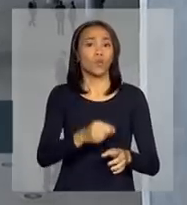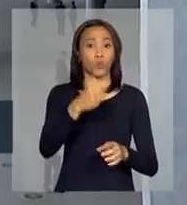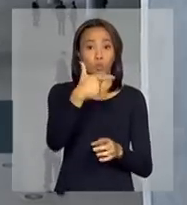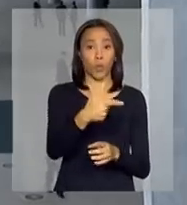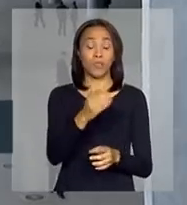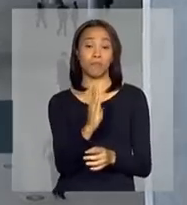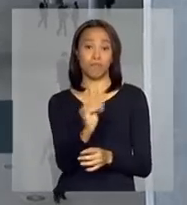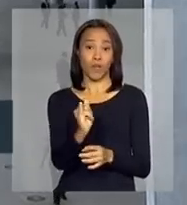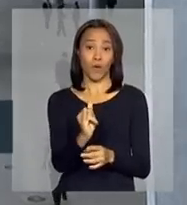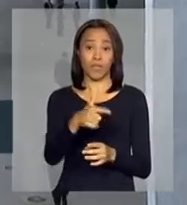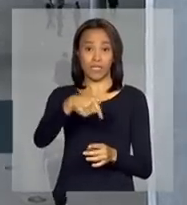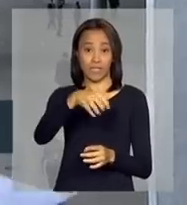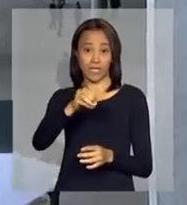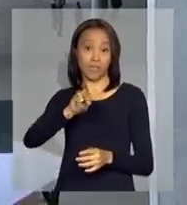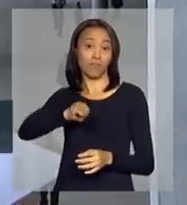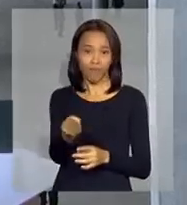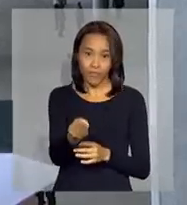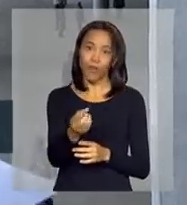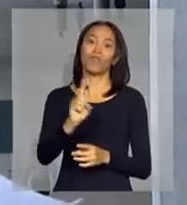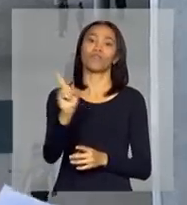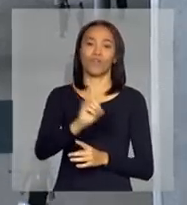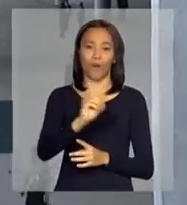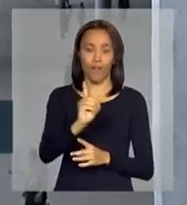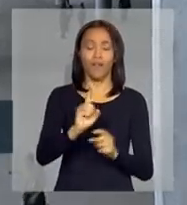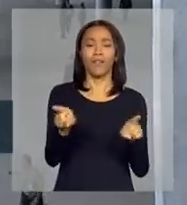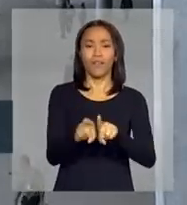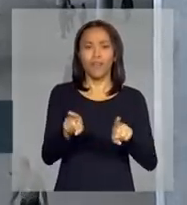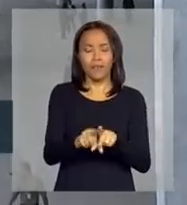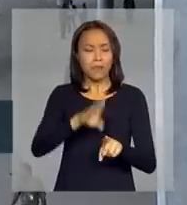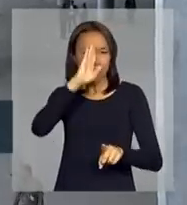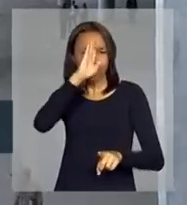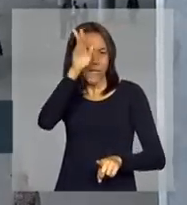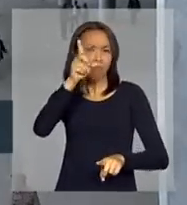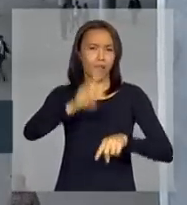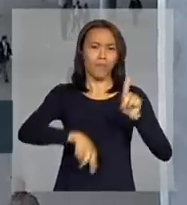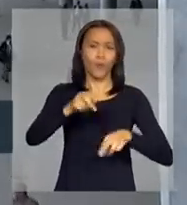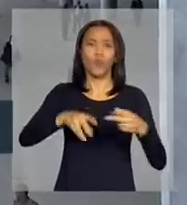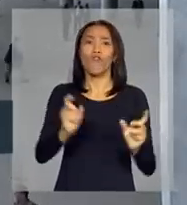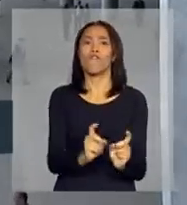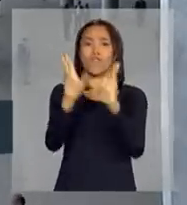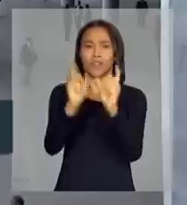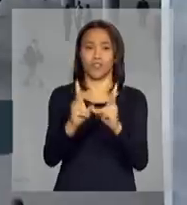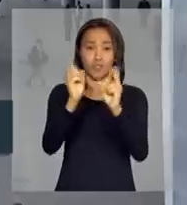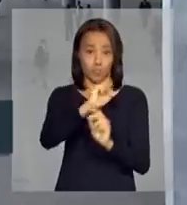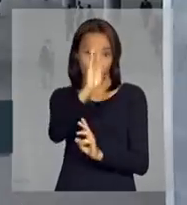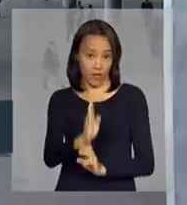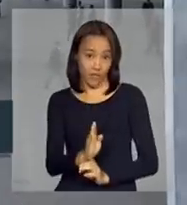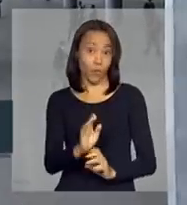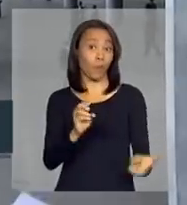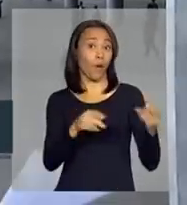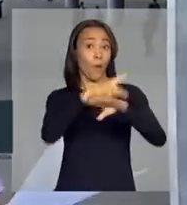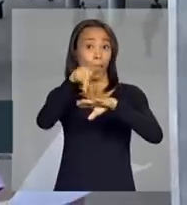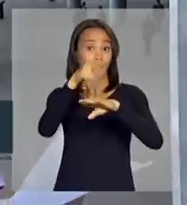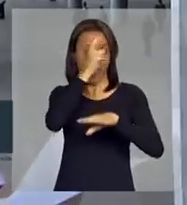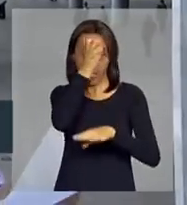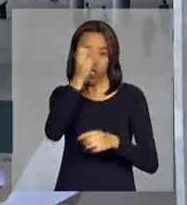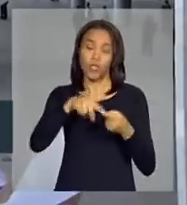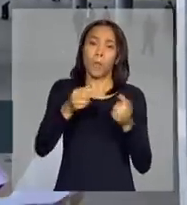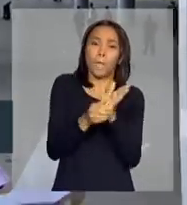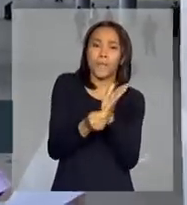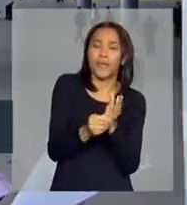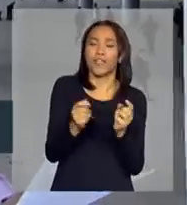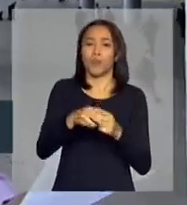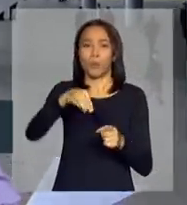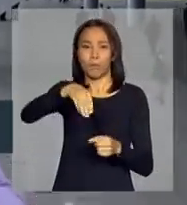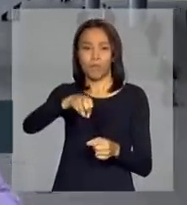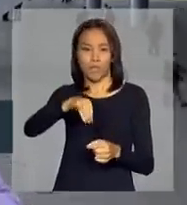bilhões e 700 milhões de dólares. Entre os principais produtos exportados pelo Brasil ao Egito estão milho,